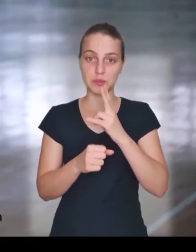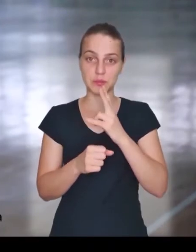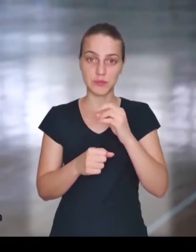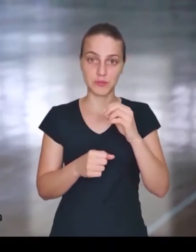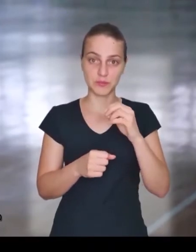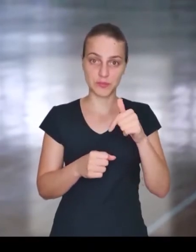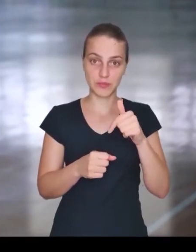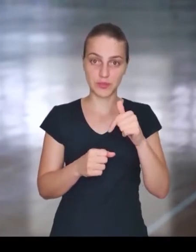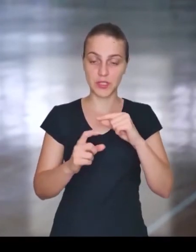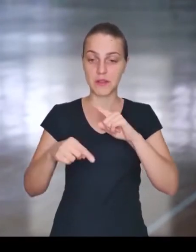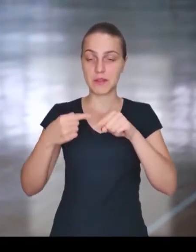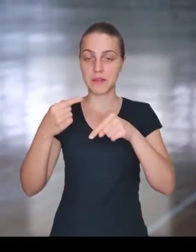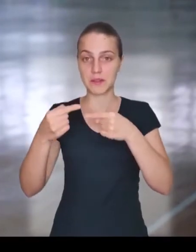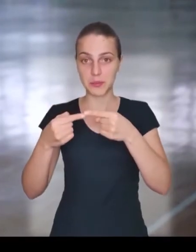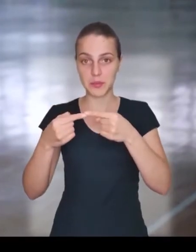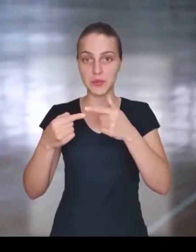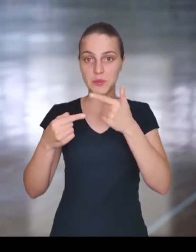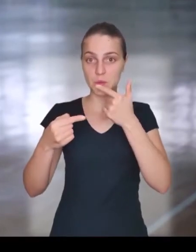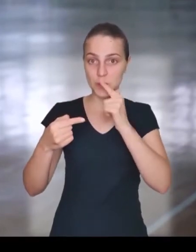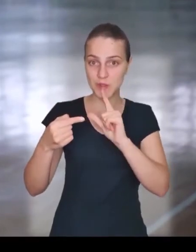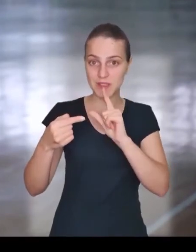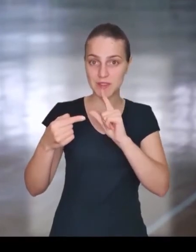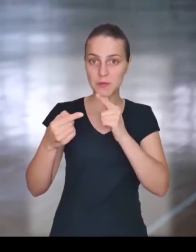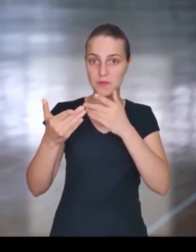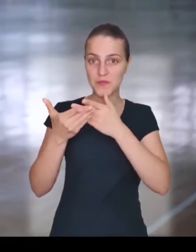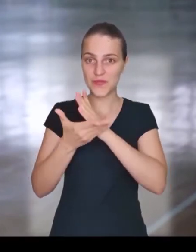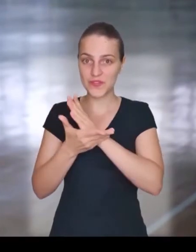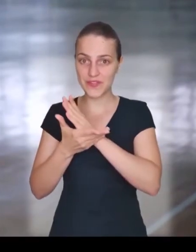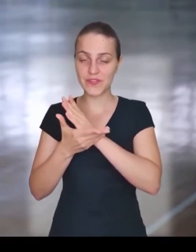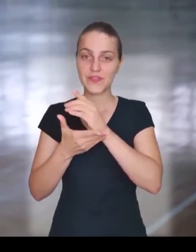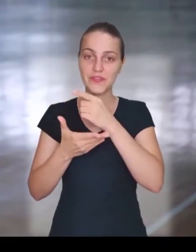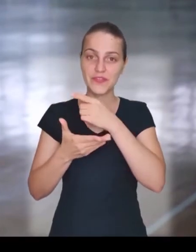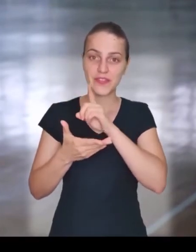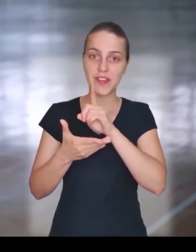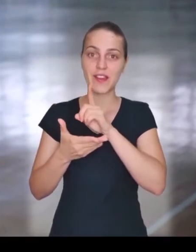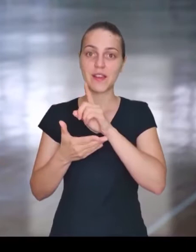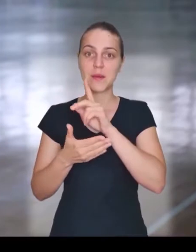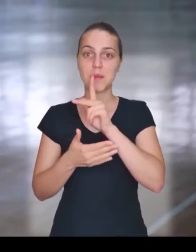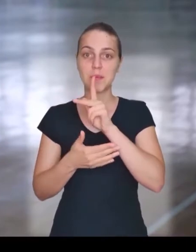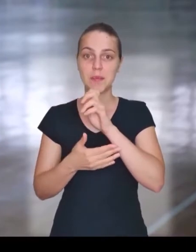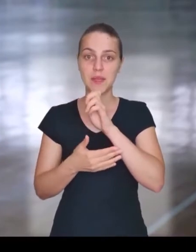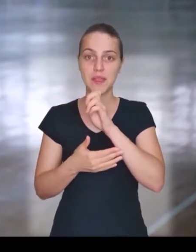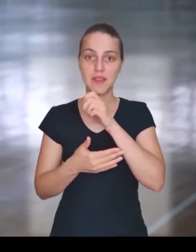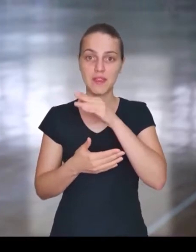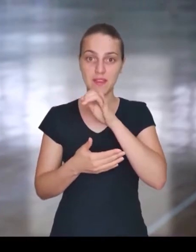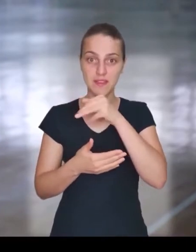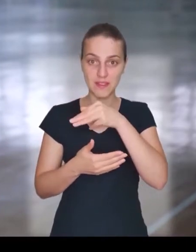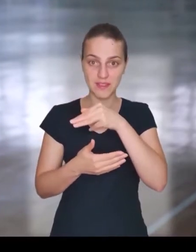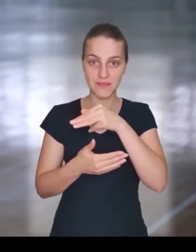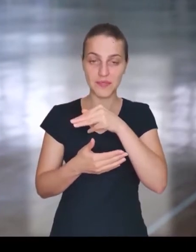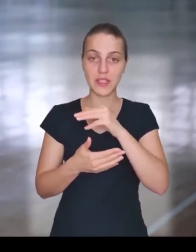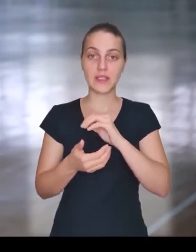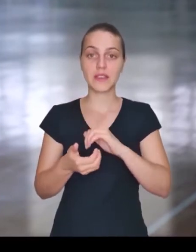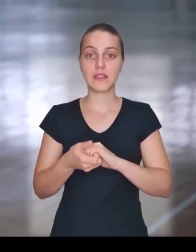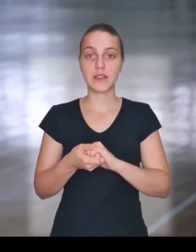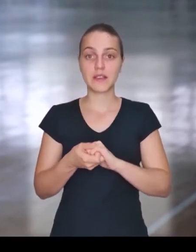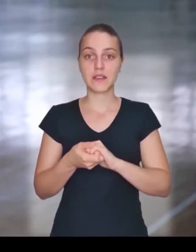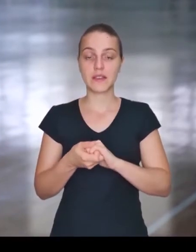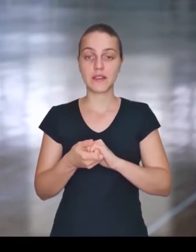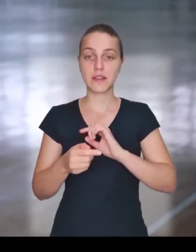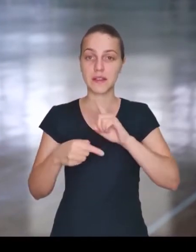Paralimpíada de Pequim. E de lá pra cá foram, agora de Lima, 2019, foi meu 4º Parapan. A gente